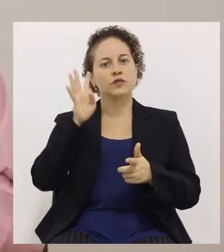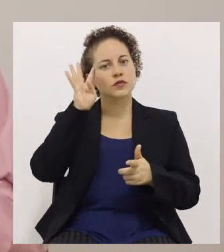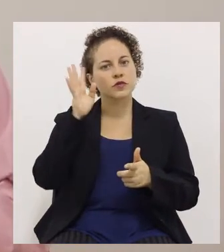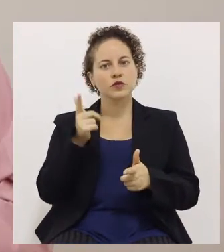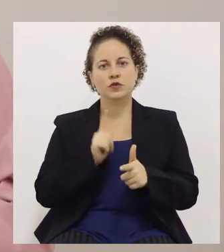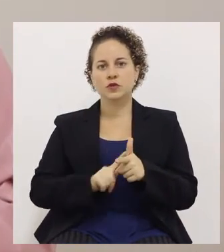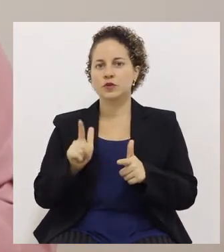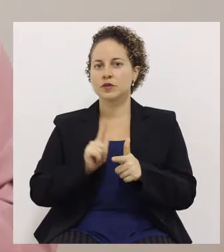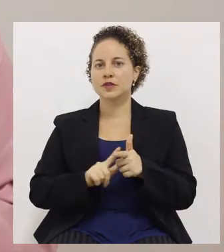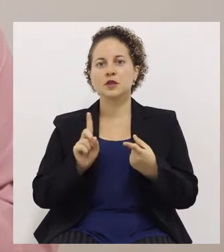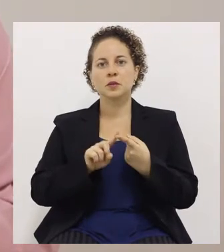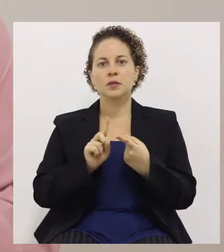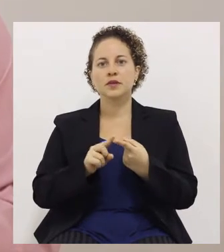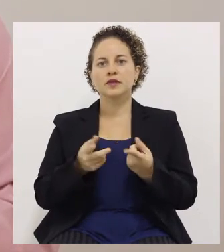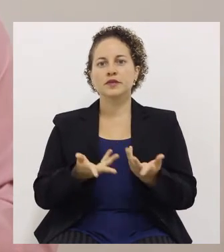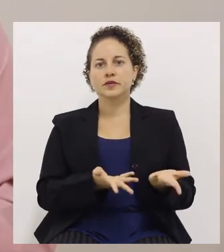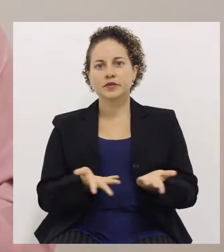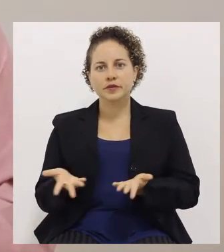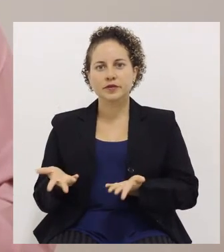na carreira dentro da organização.